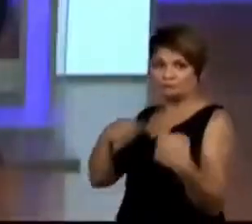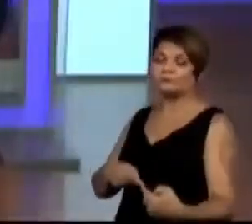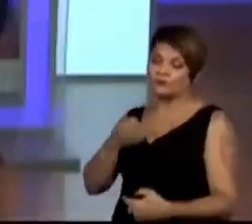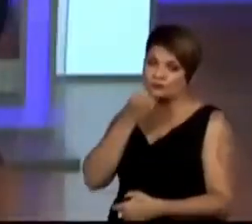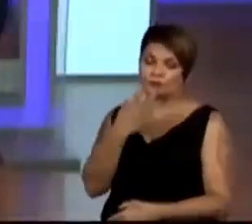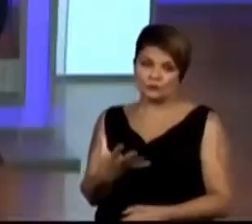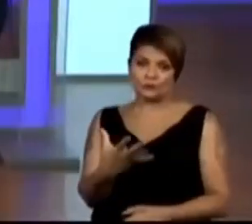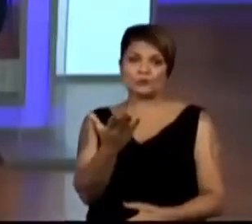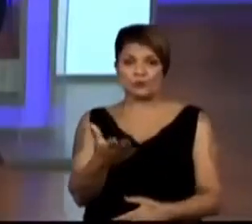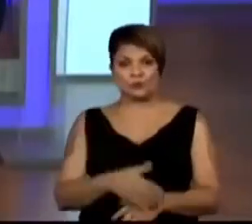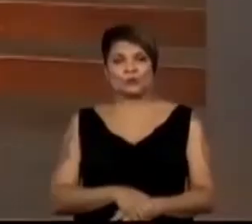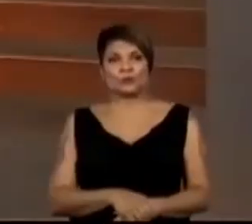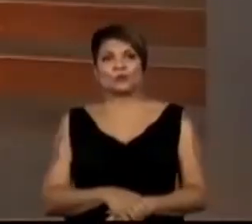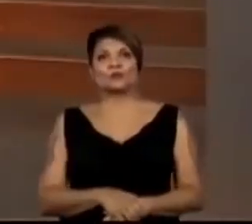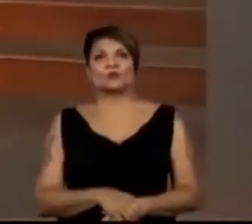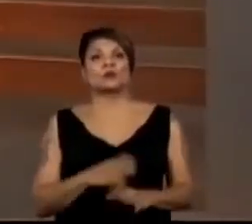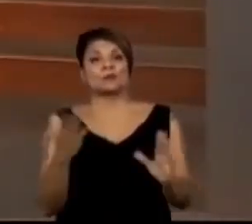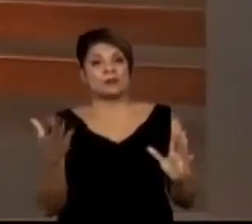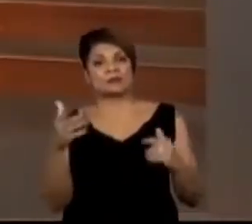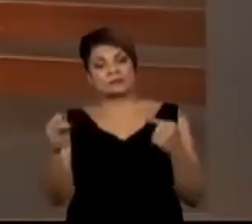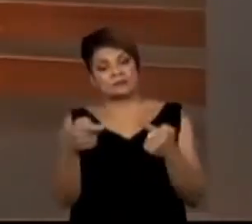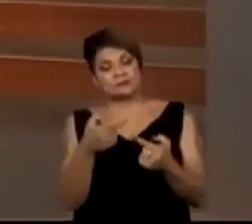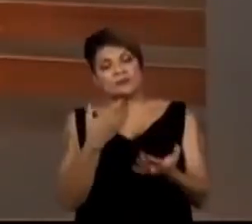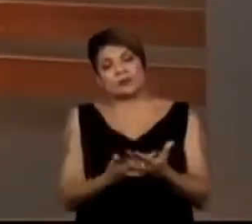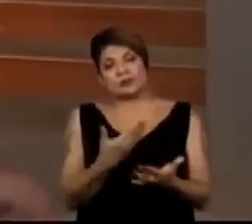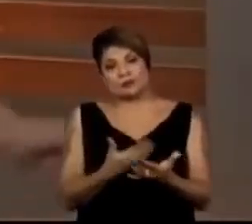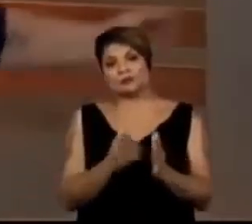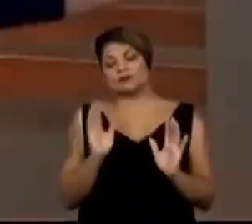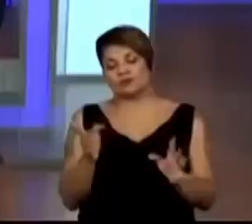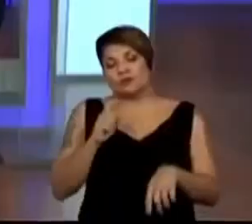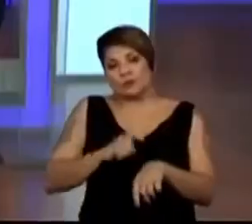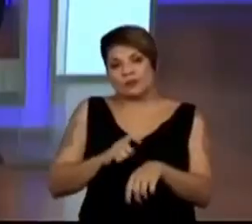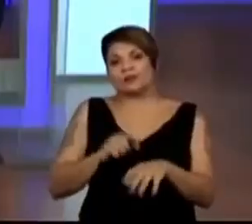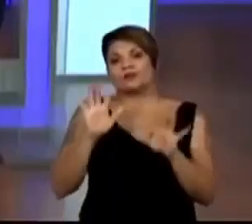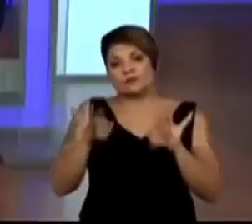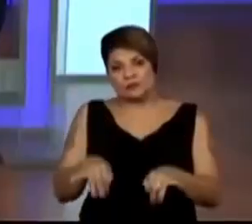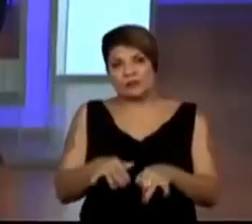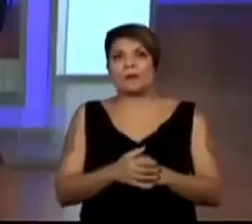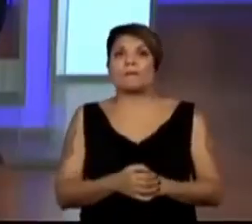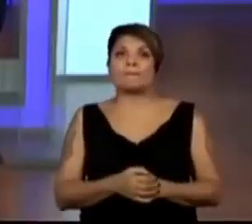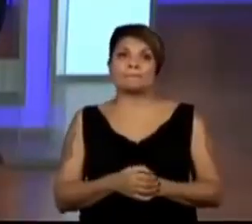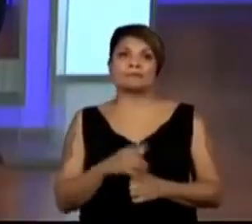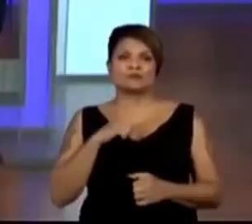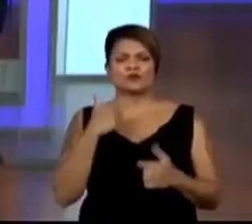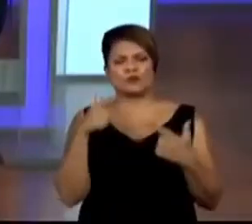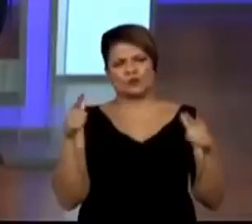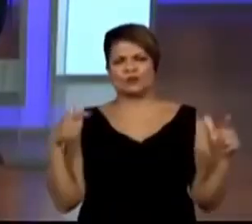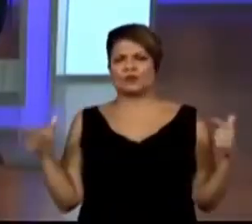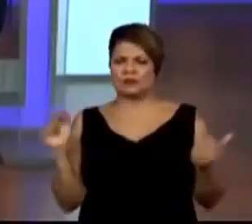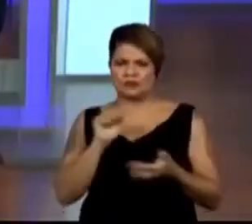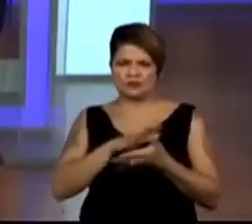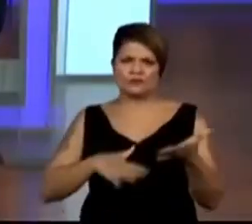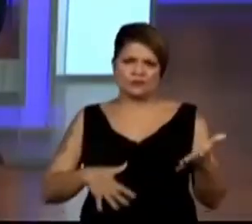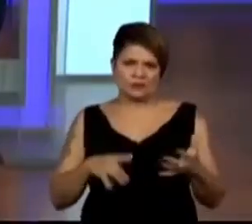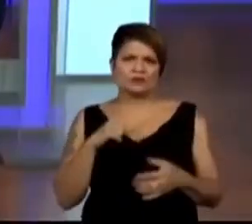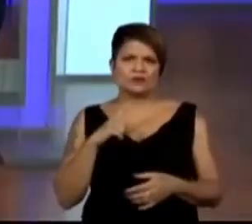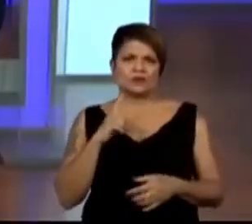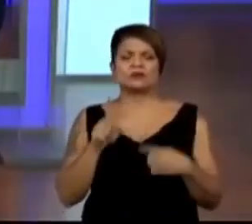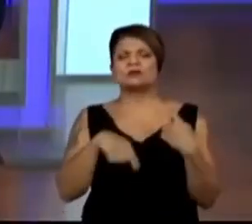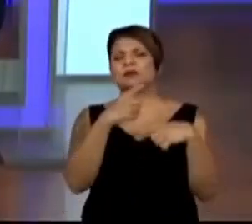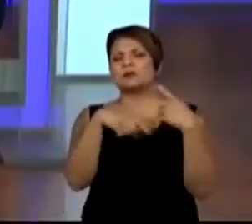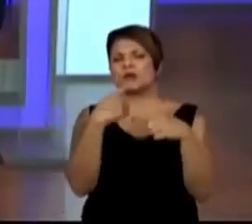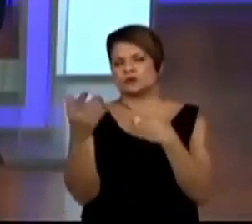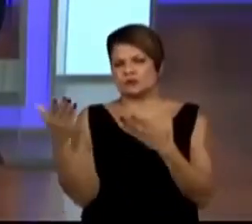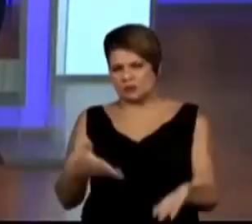veio de outra forma, mas a nossa aula vai chegando naquele momento final. Tinha mais algumas atividades? Calma que a gente acha tempo de